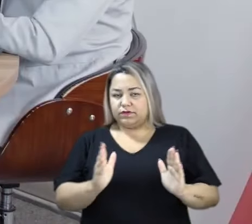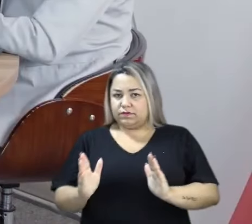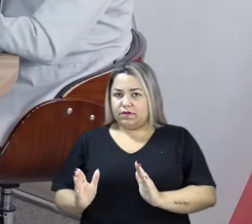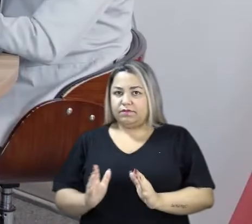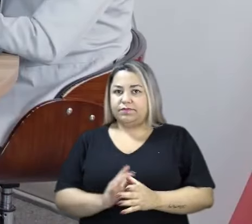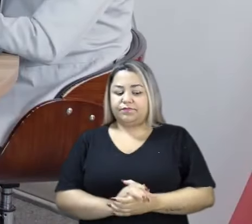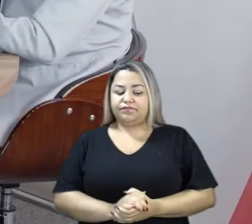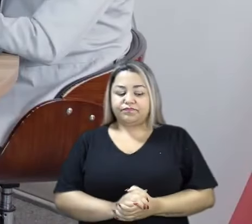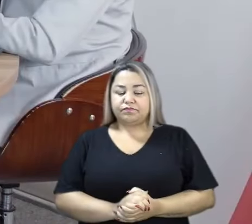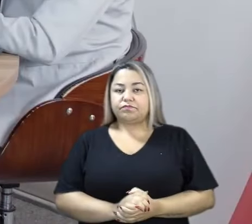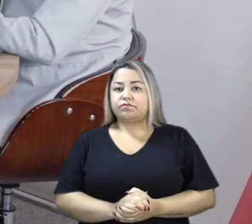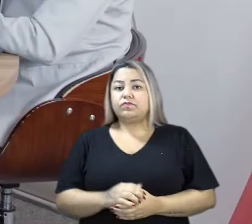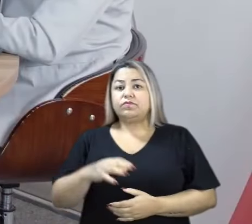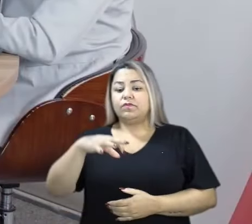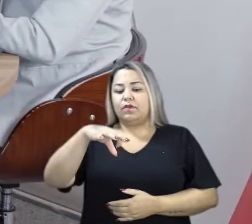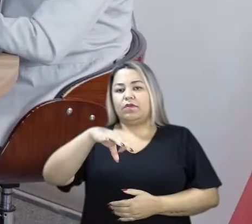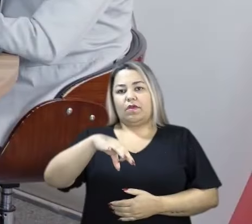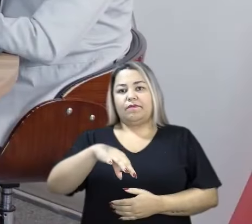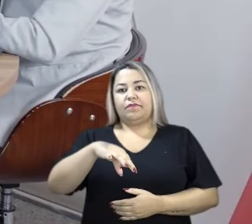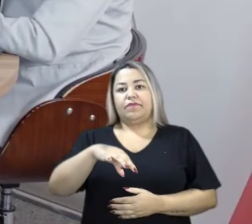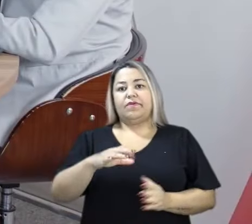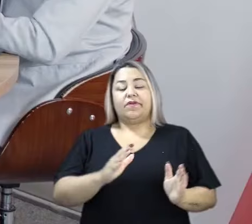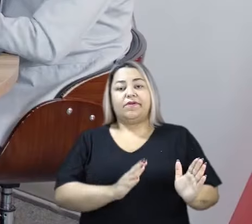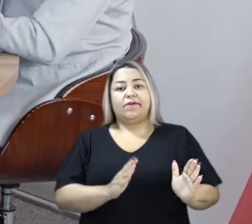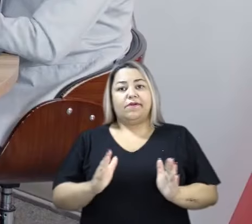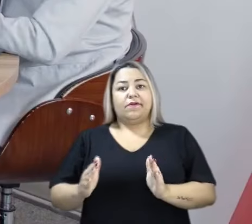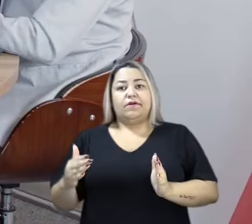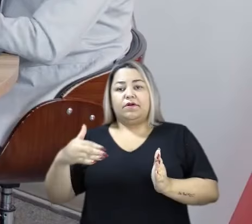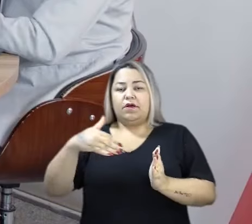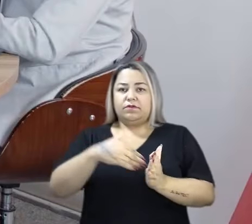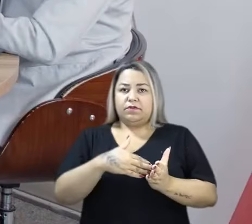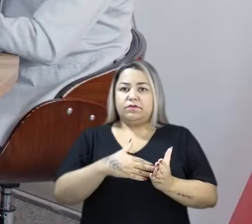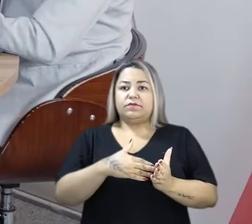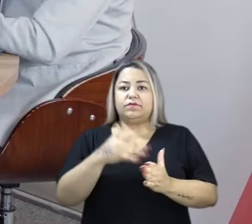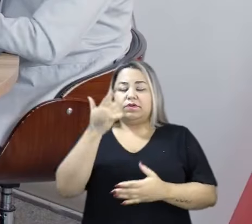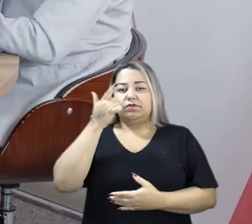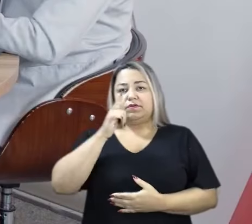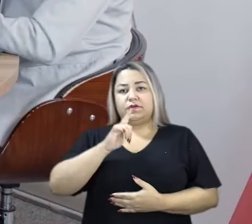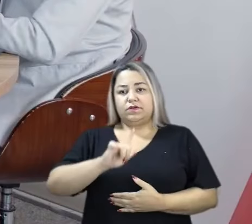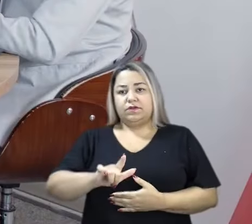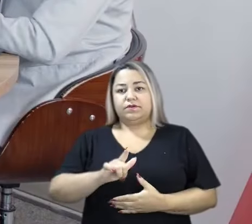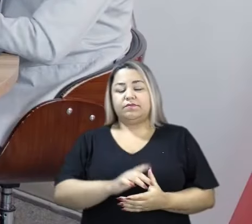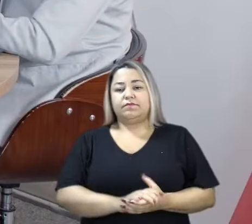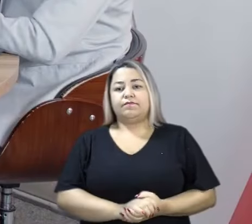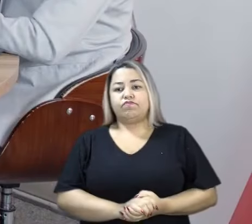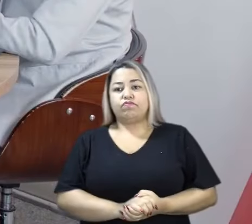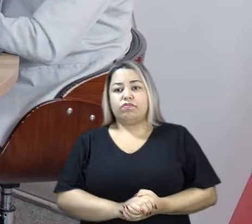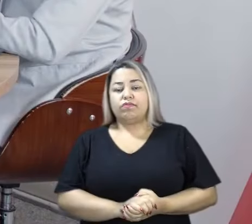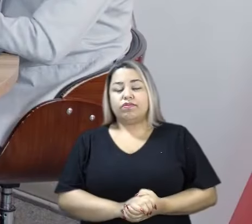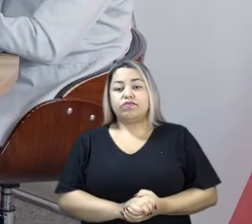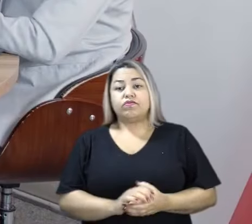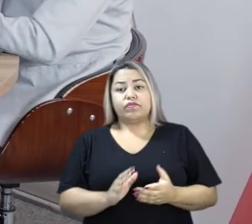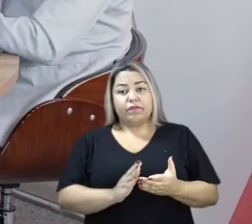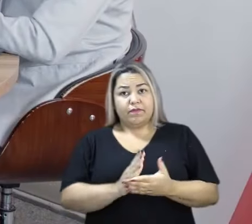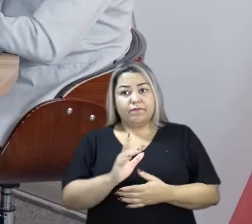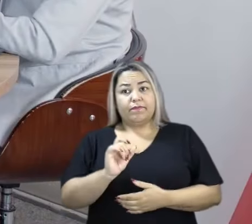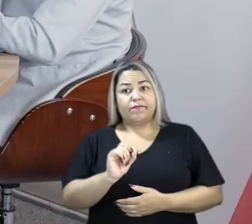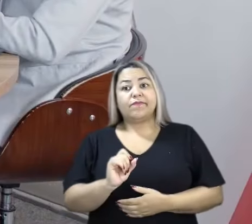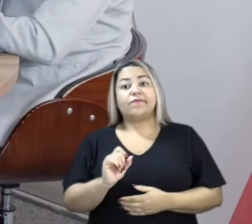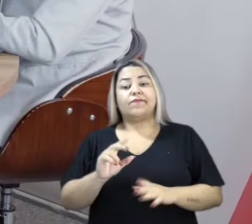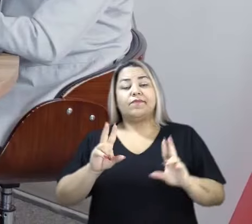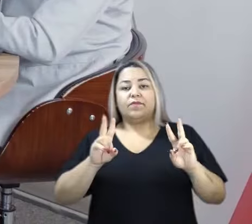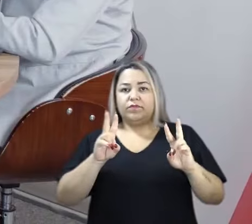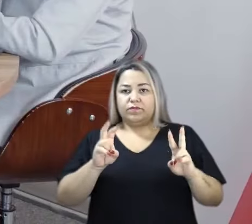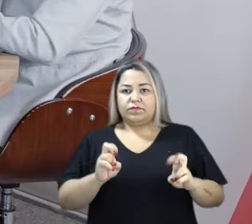né? São 9 etapas até você conseguir consolidar, conseguir a